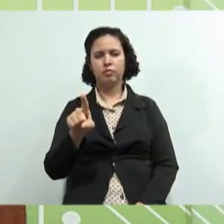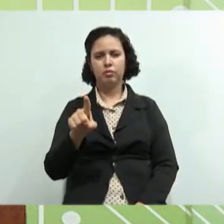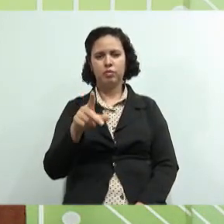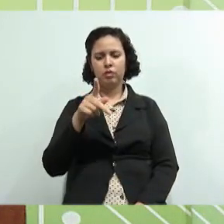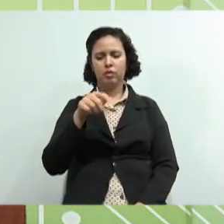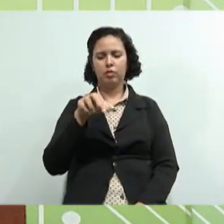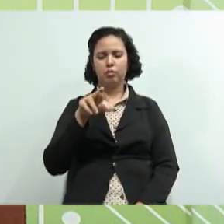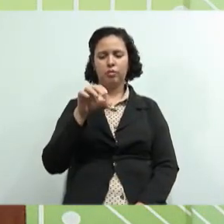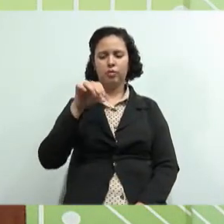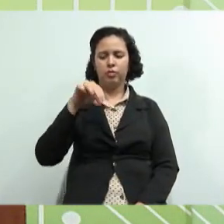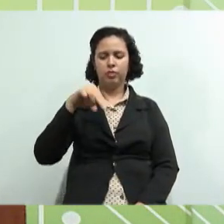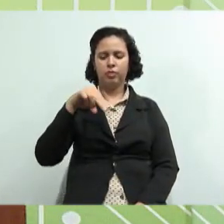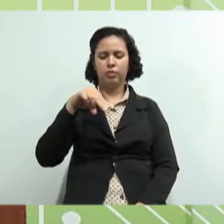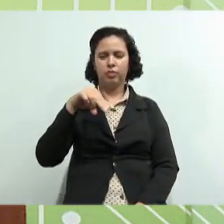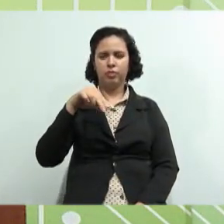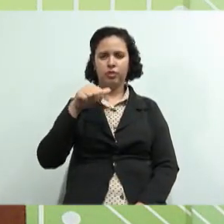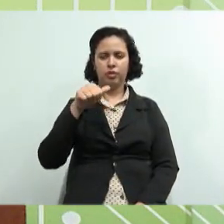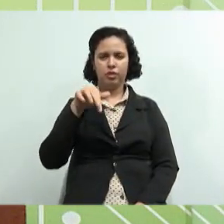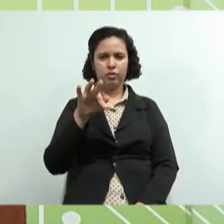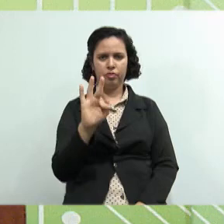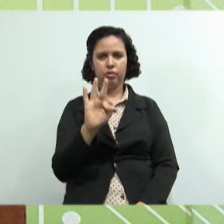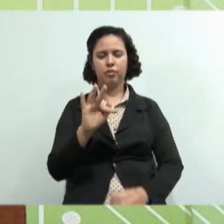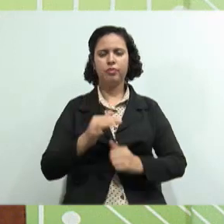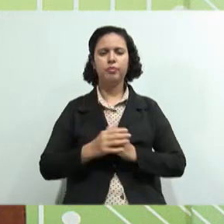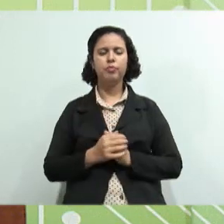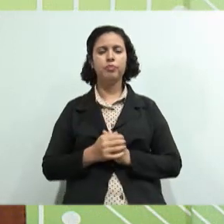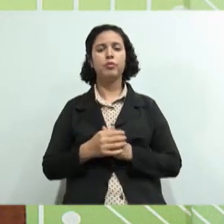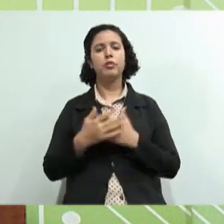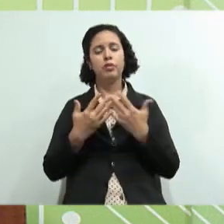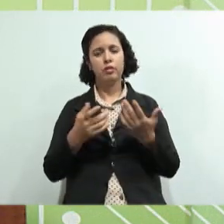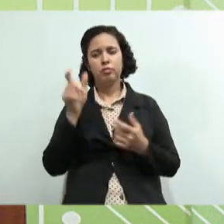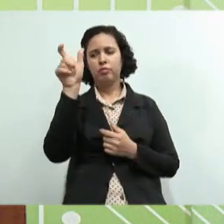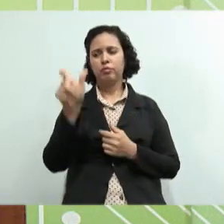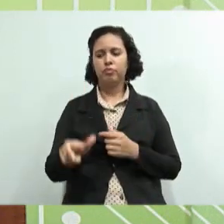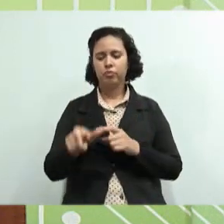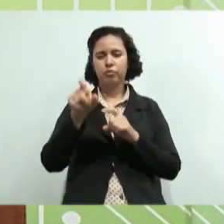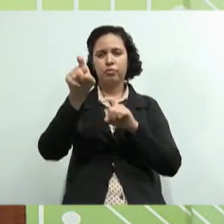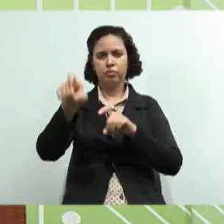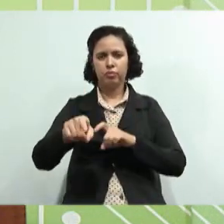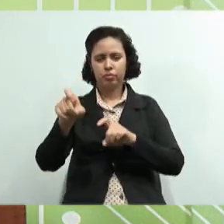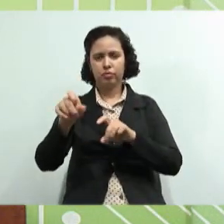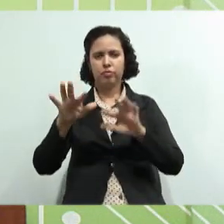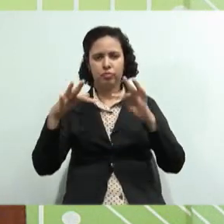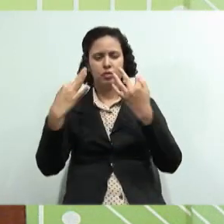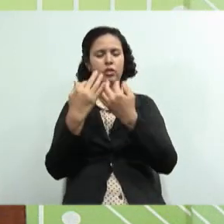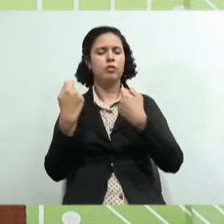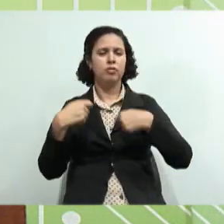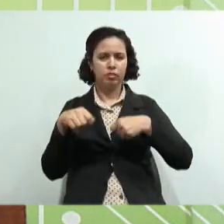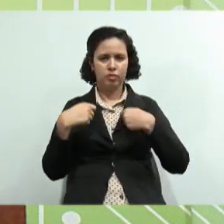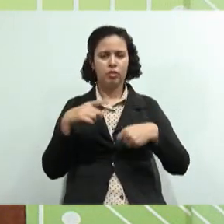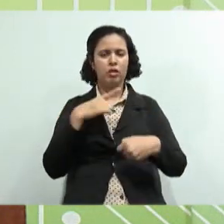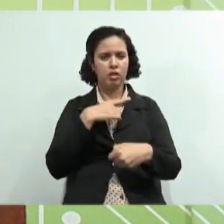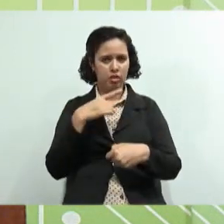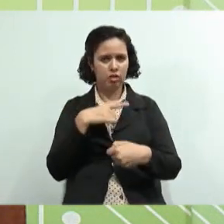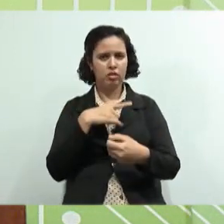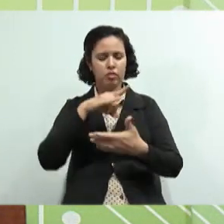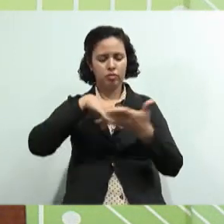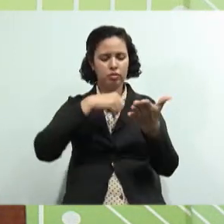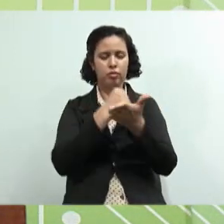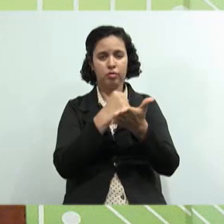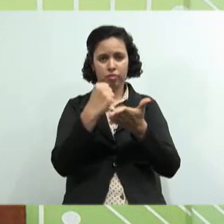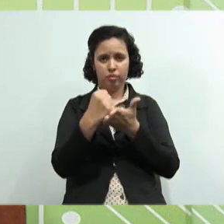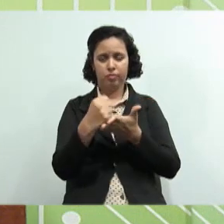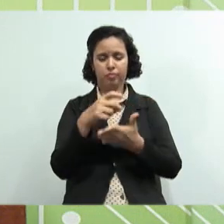tem que renovar, o agricultor familiar tem que estar com esse documento em dia para ter acesso a outras políticas públicas que estão vinculadas